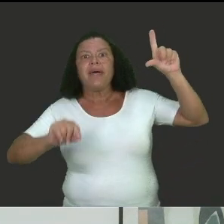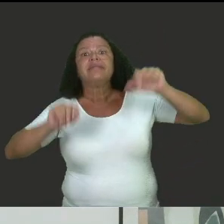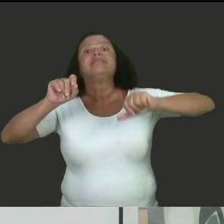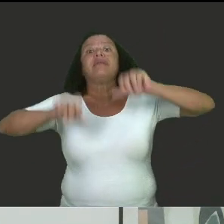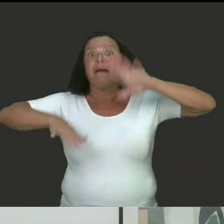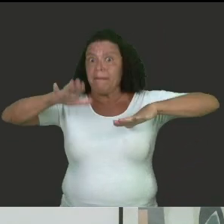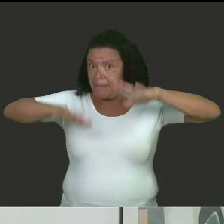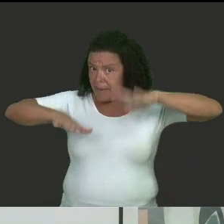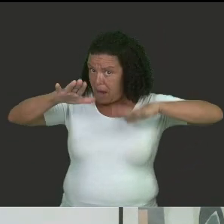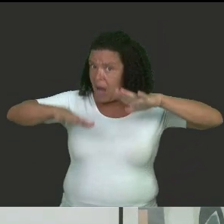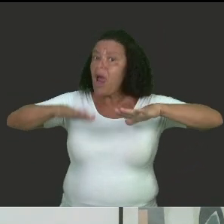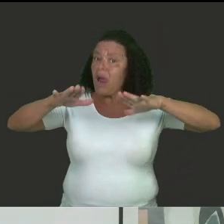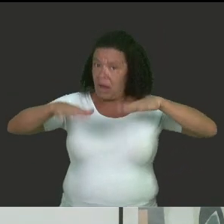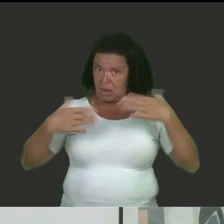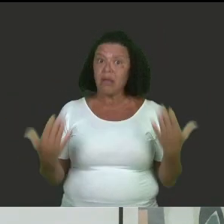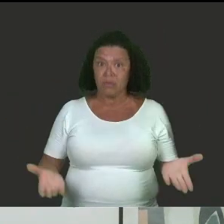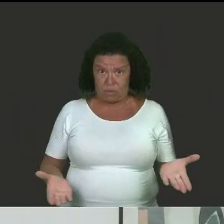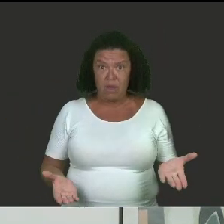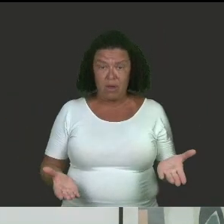suas condições